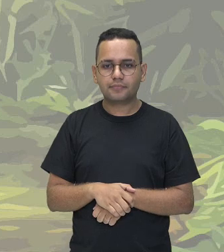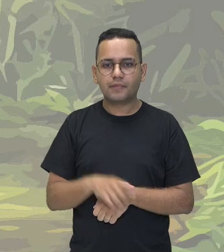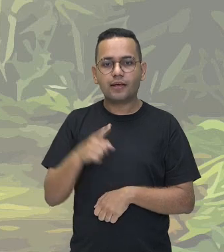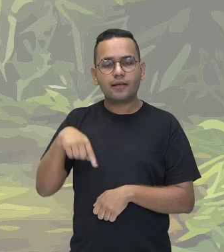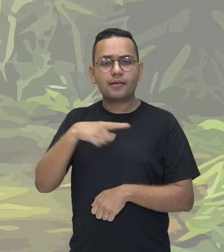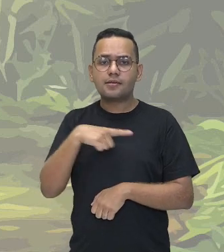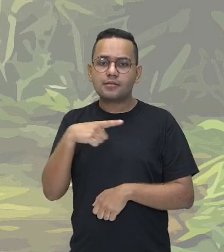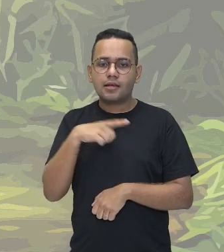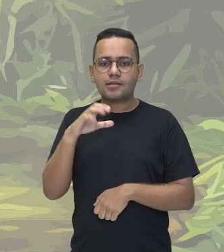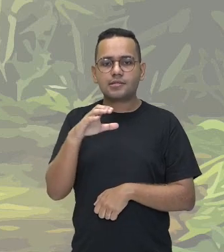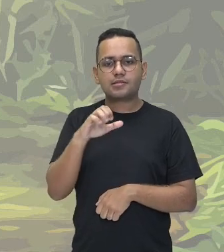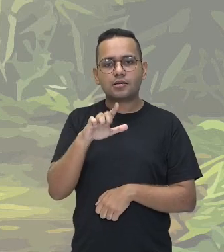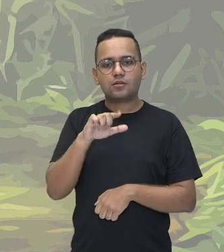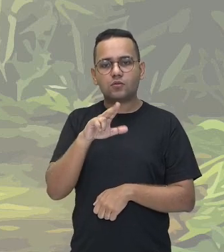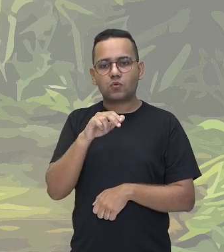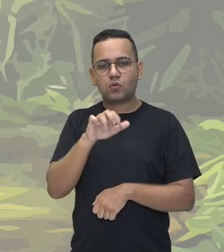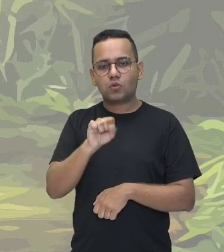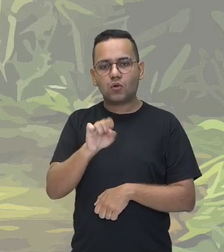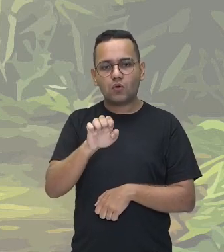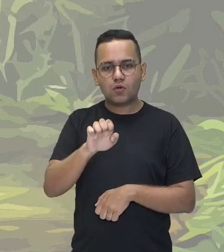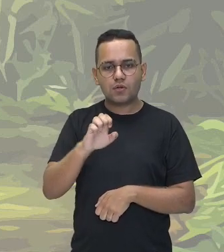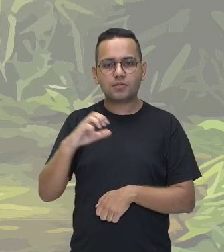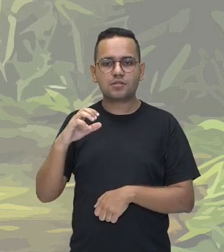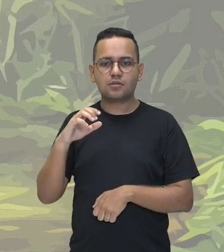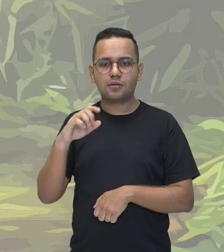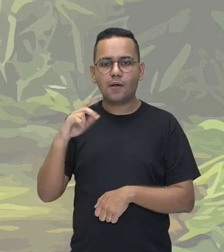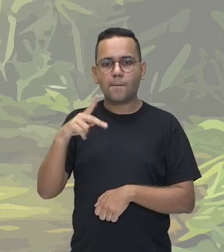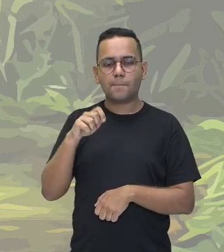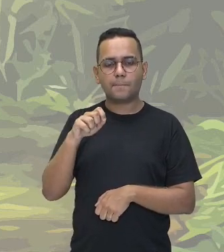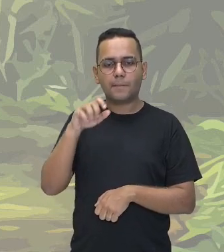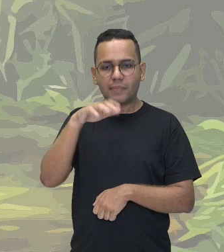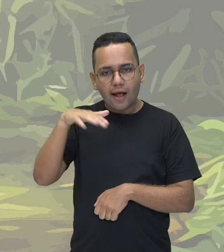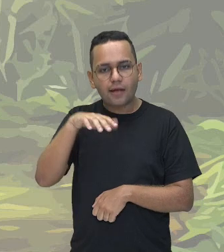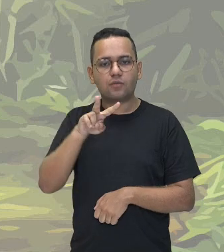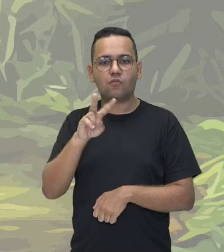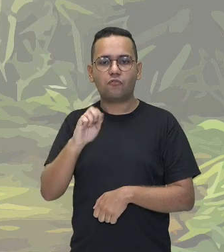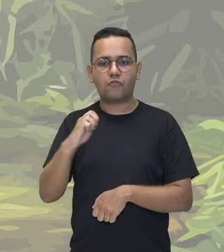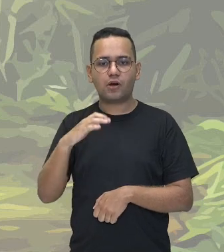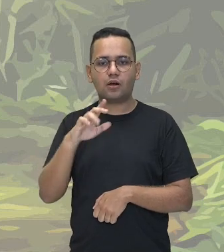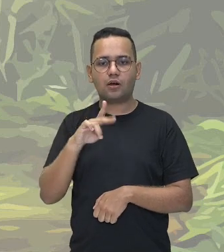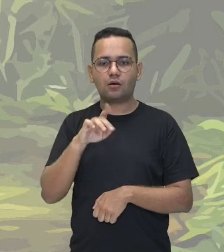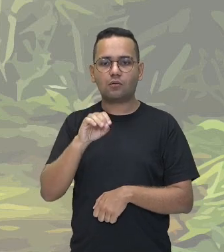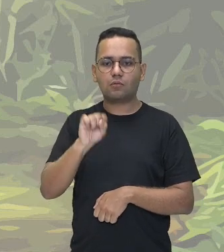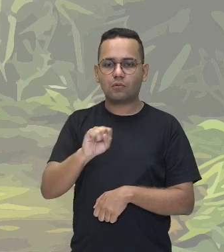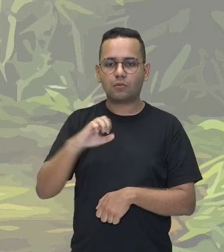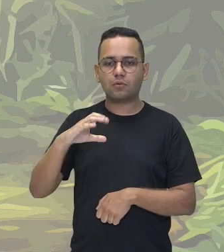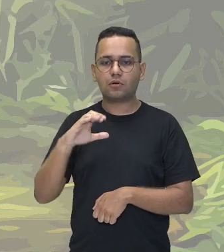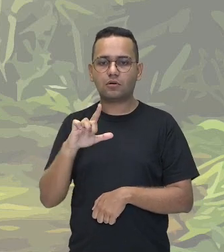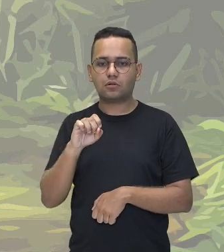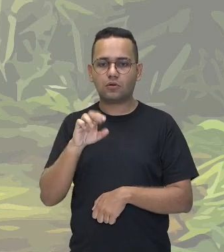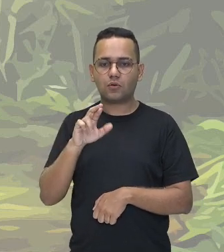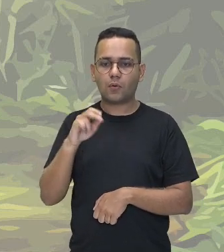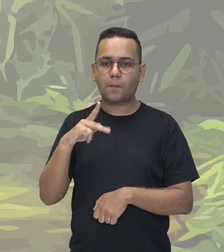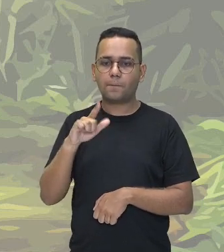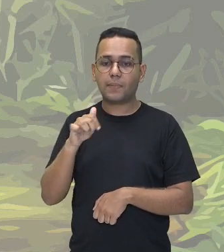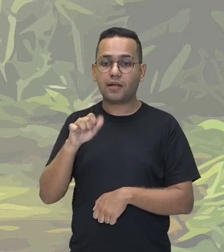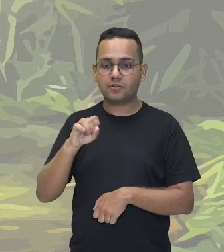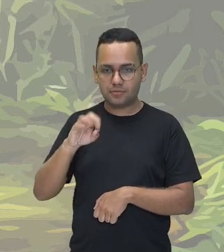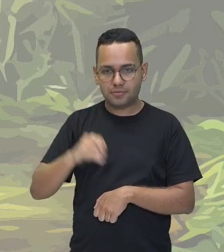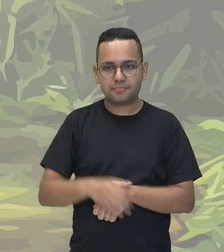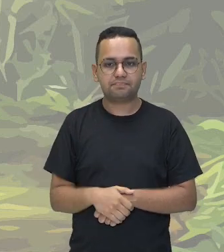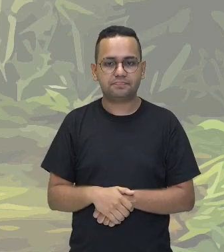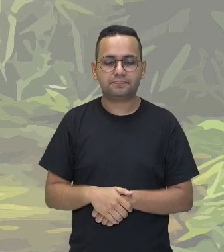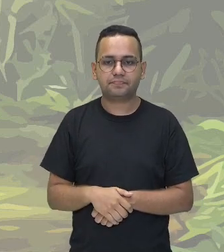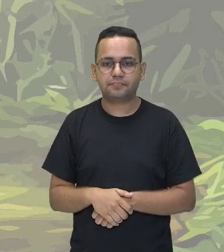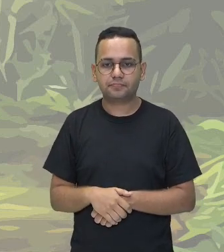celular, vacúolos e cloroplastos que a gente pode observar bem nessa estrutura da célula aqui, ó. Aqui nós temos,